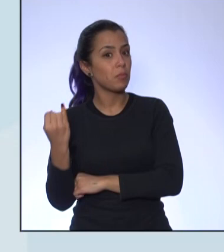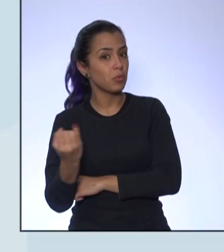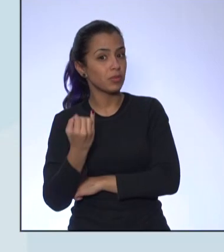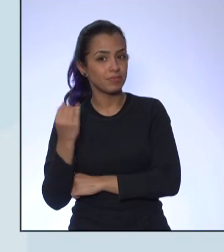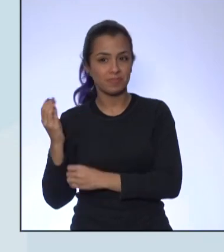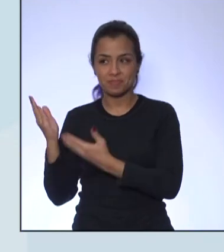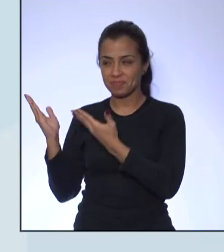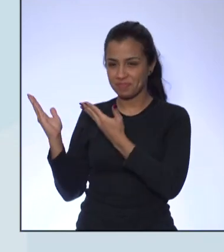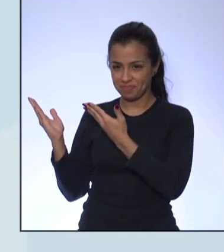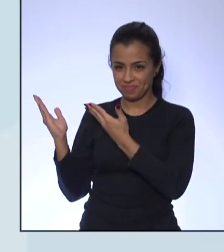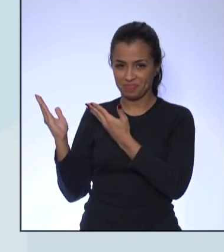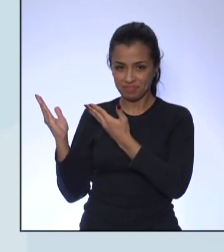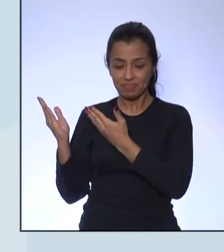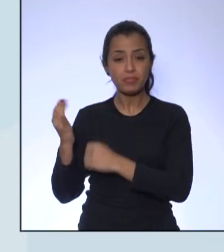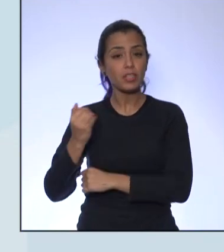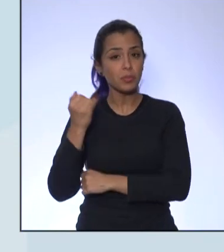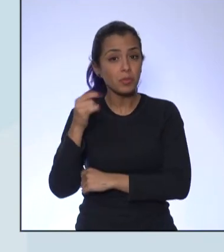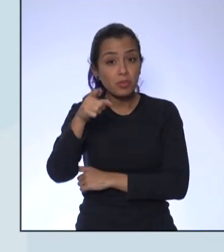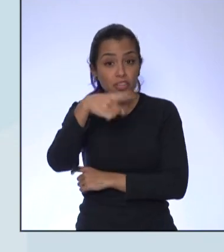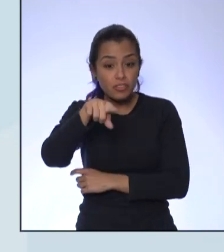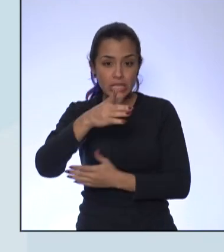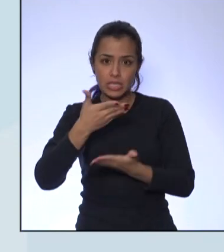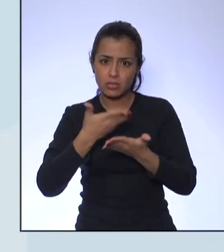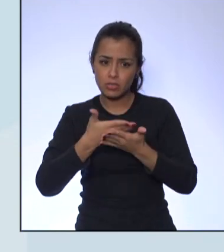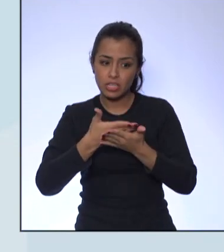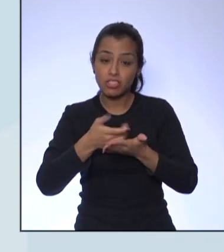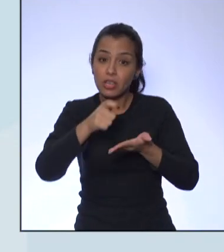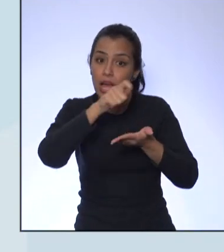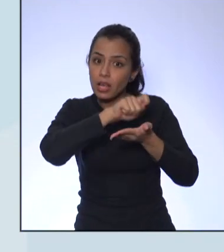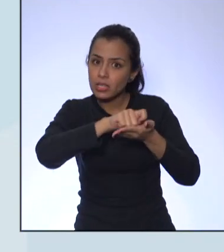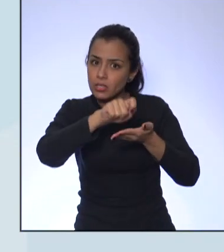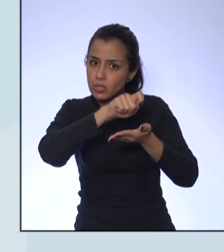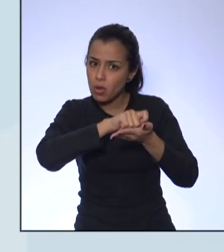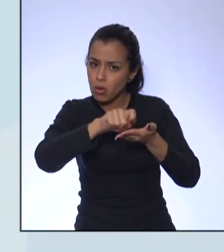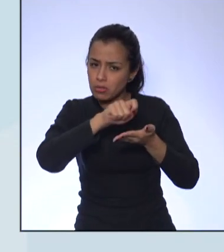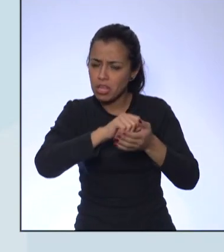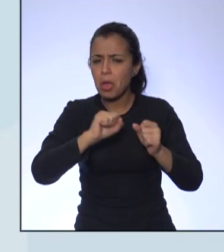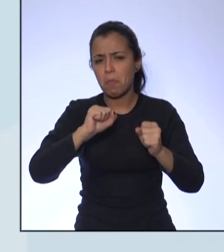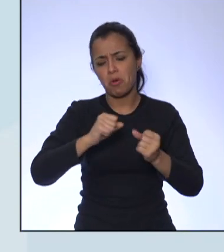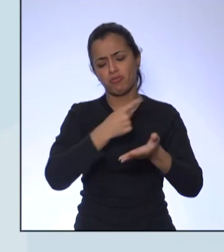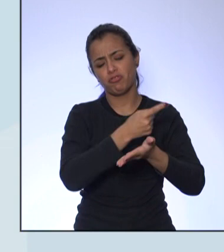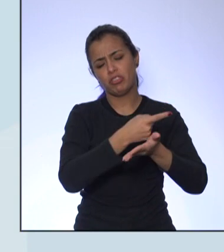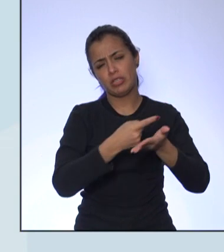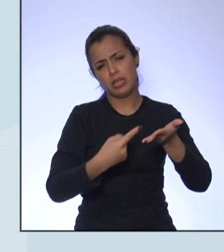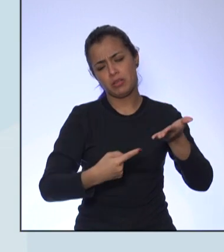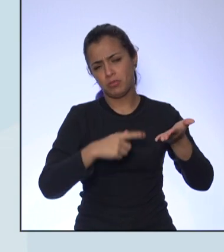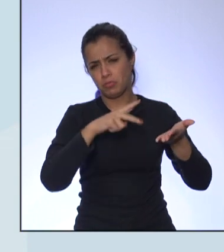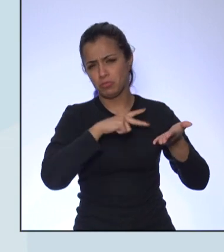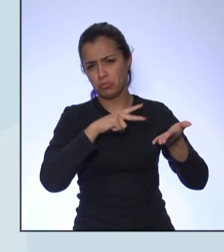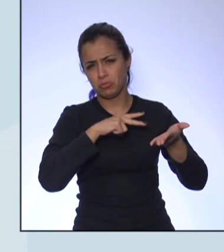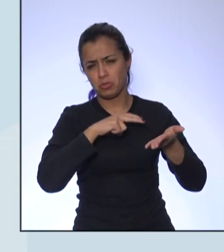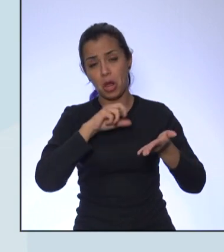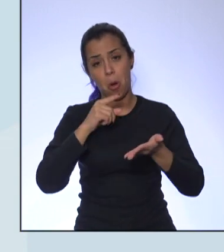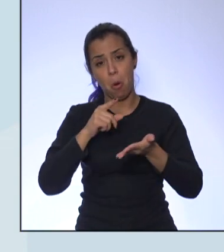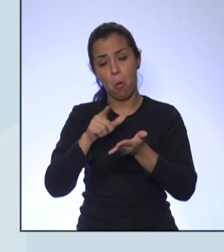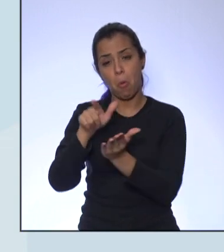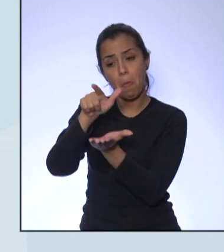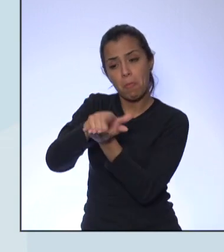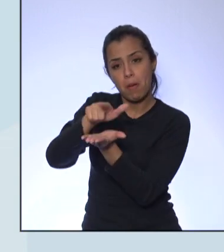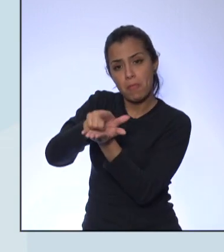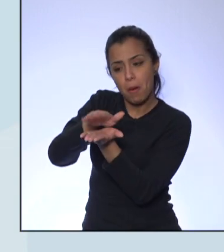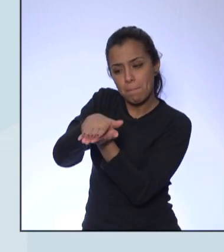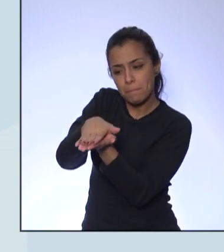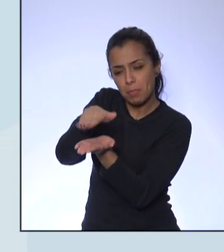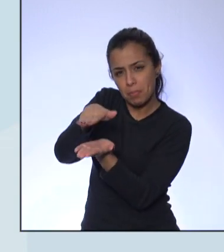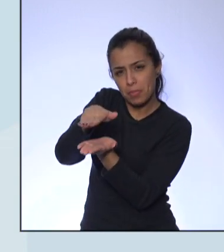você, estudante, que você faça anotações. Essas anotações elas podem ser no seu caderno pessoal, elas podem ser num bloco de notas, elas